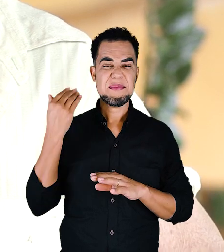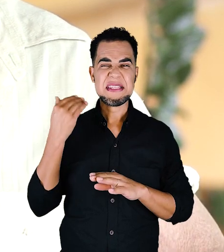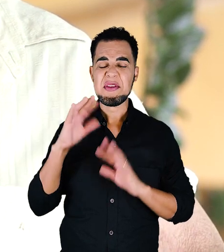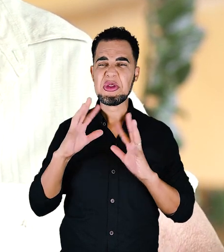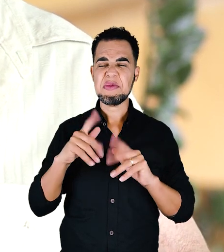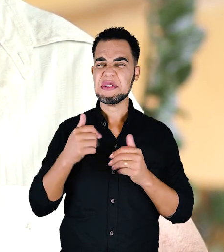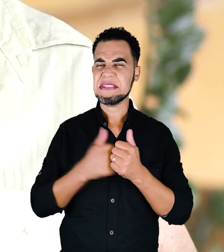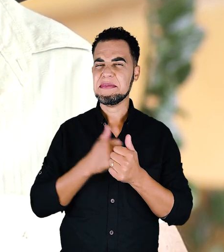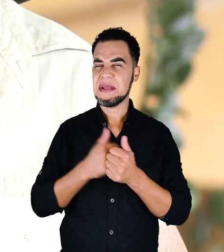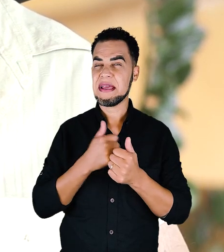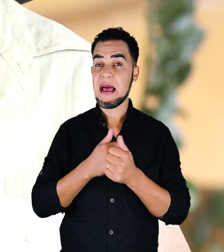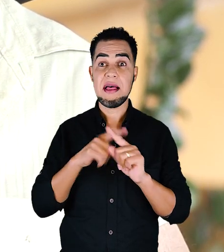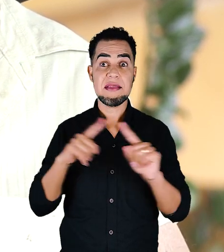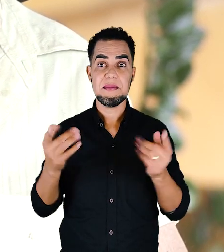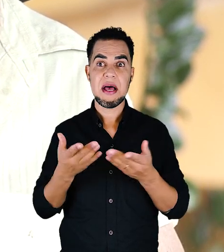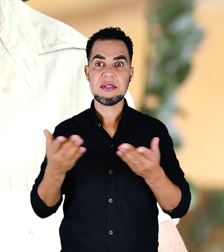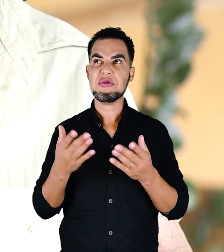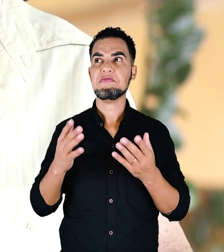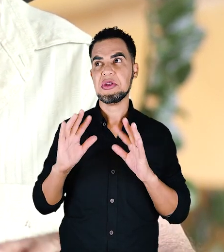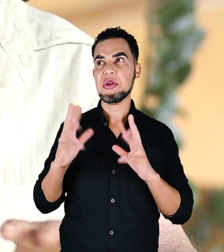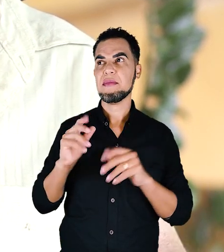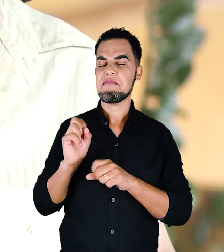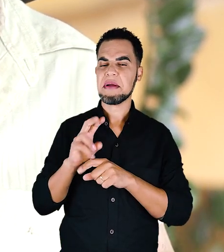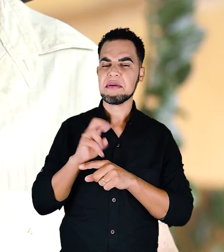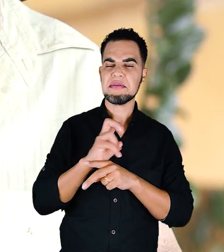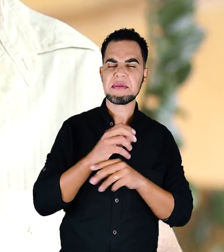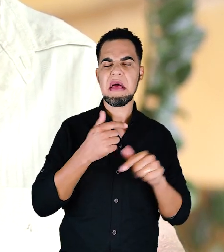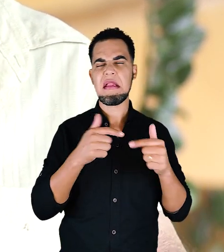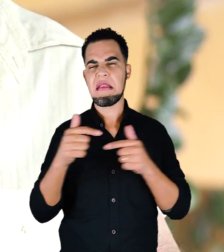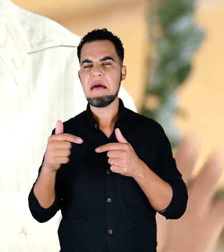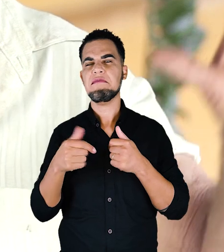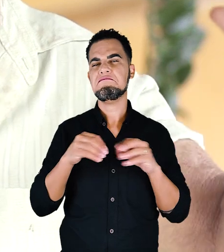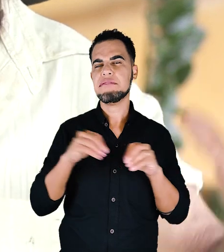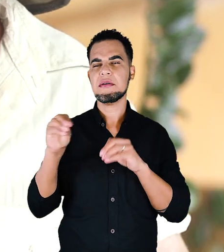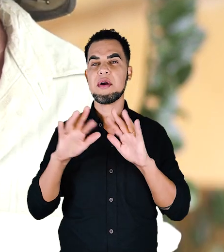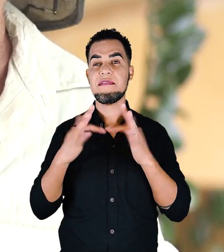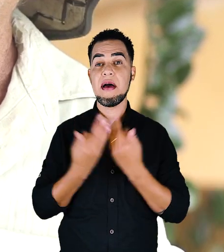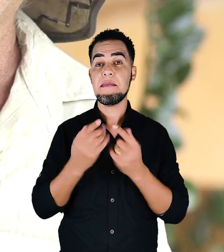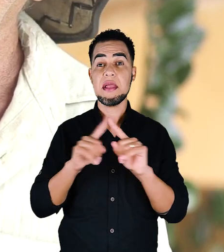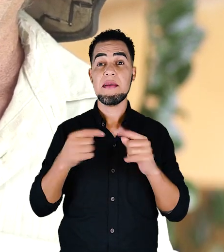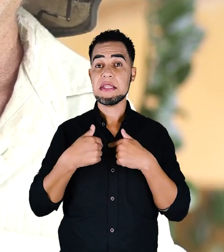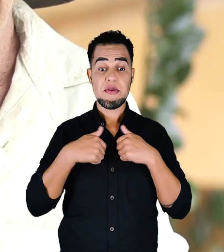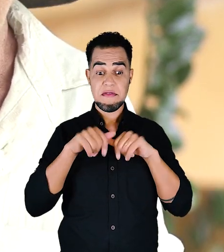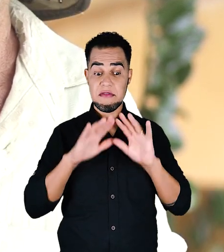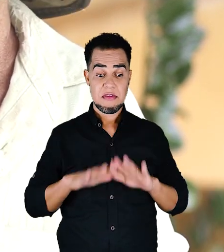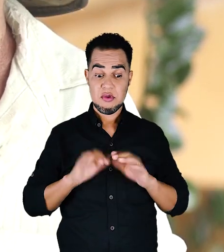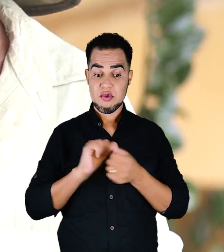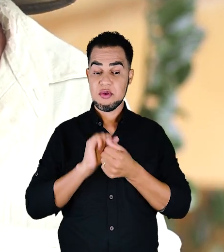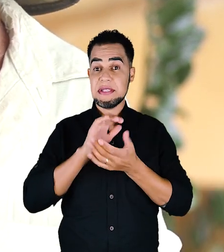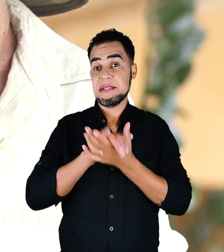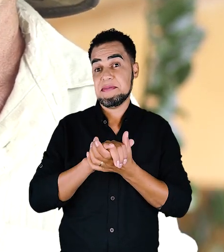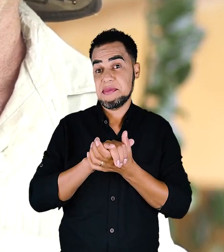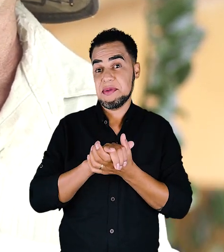Aí naquela hora estava tudo desempregado, mas hoje todo mundo arrumou de emprego, arrumou suas casinhas, foi morar com a família. E eu fiquei, mas